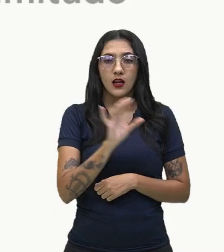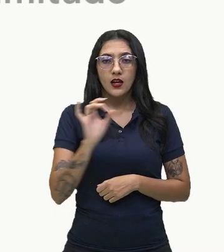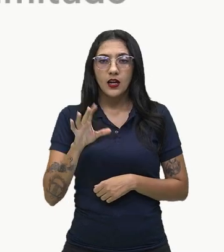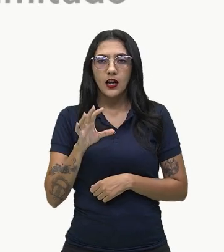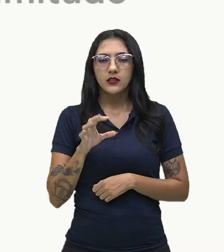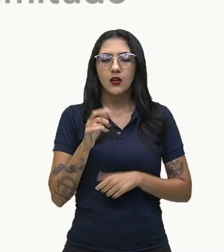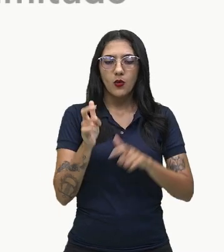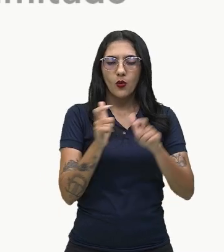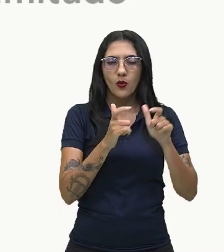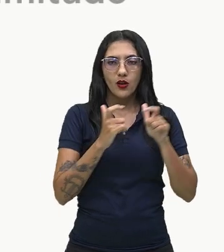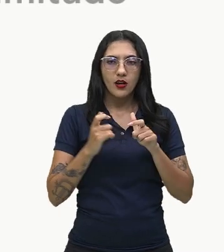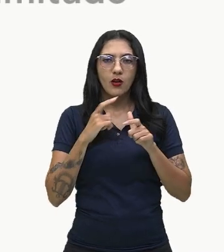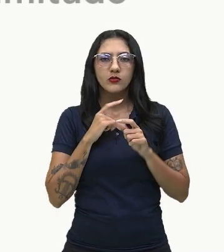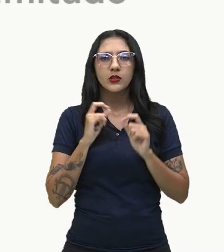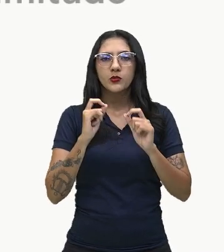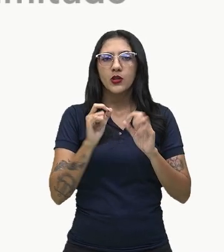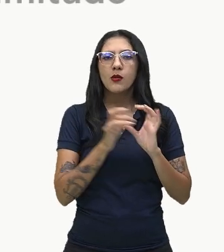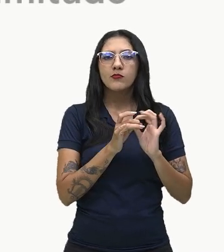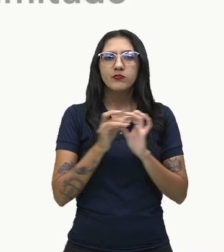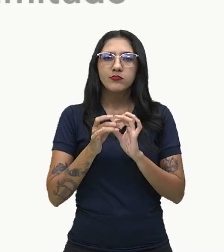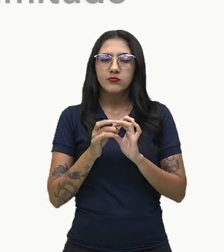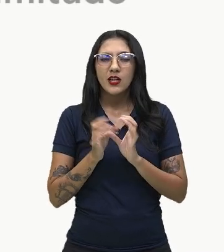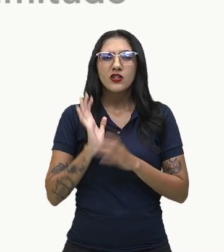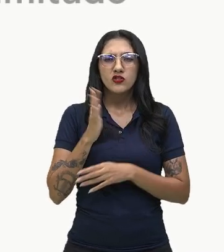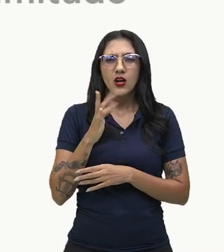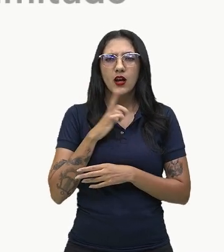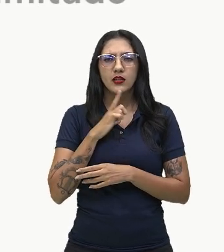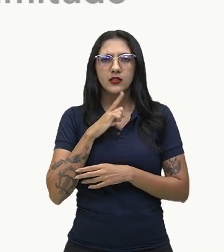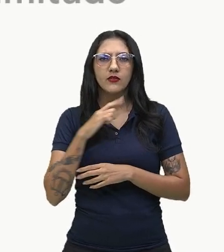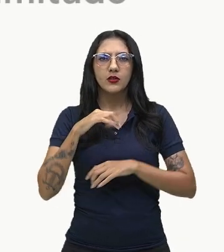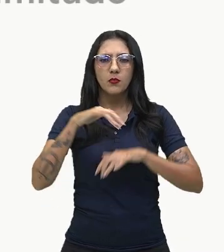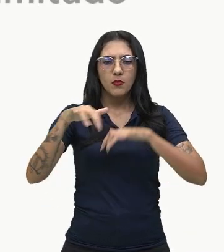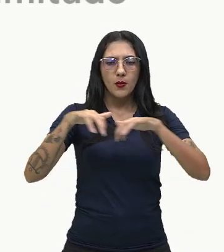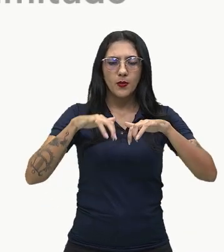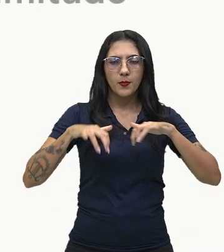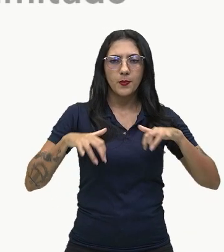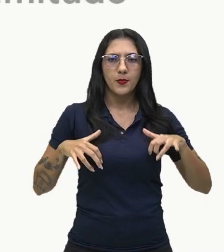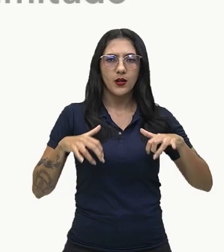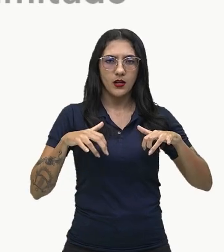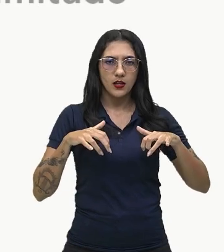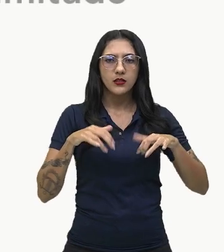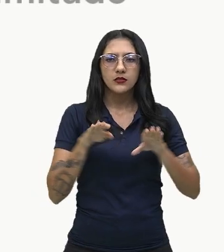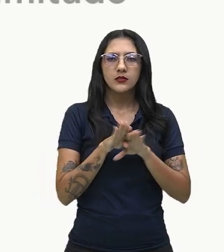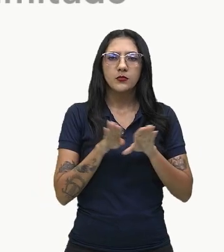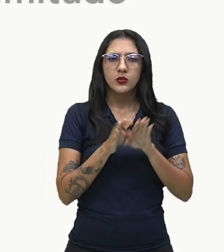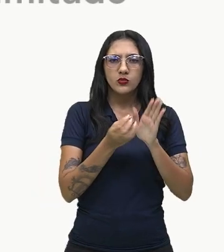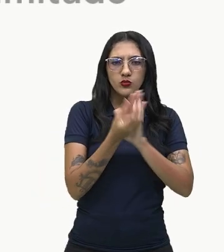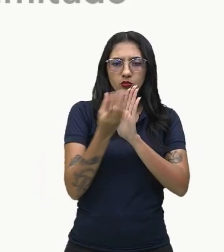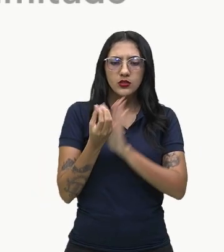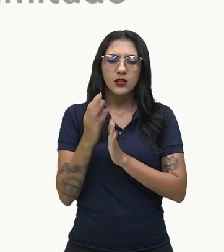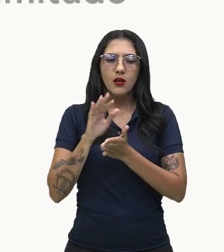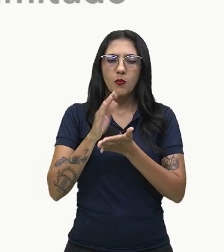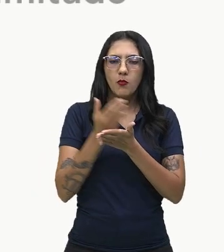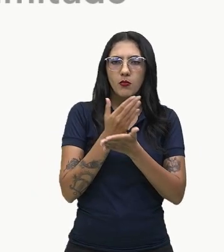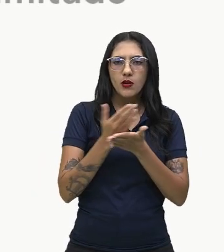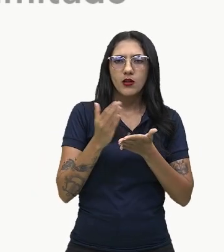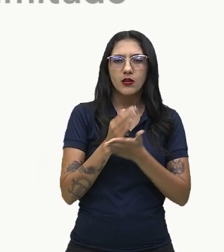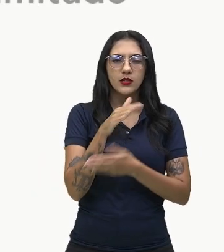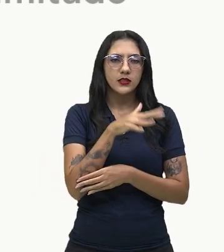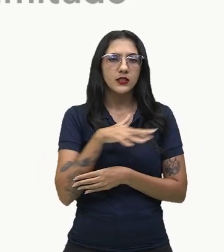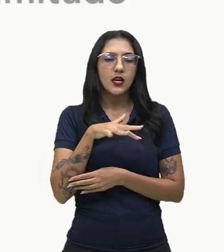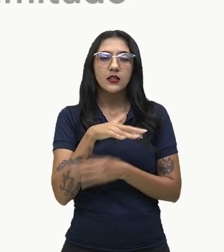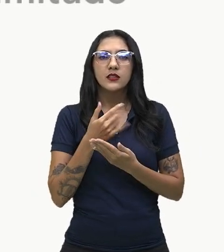ela compartilha o quê? Se eu já dividi, se eu já regionalizei e criei ali algumas regiões, então